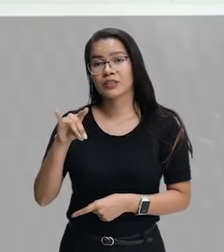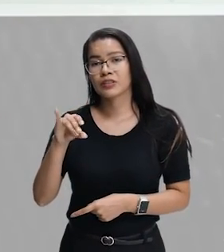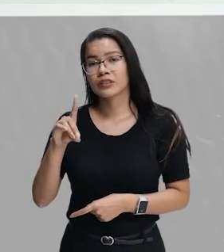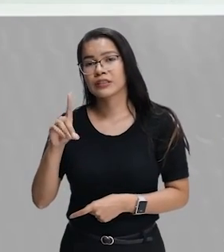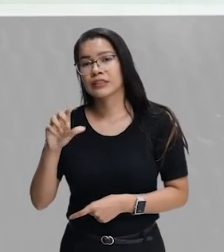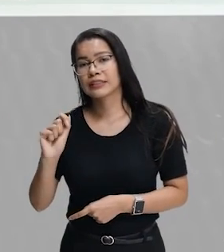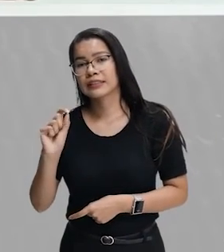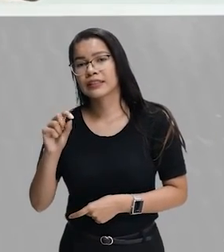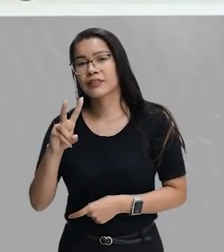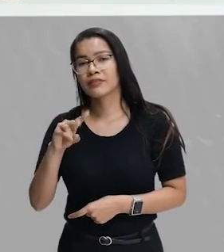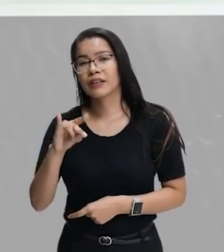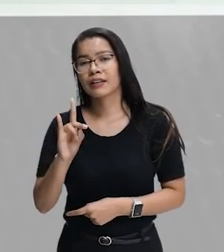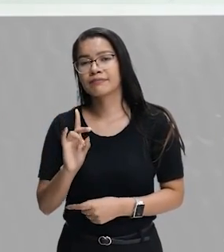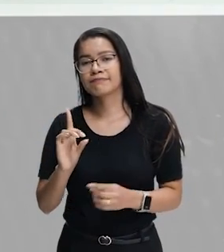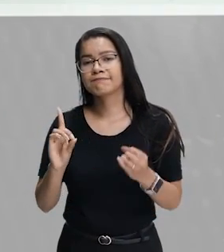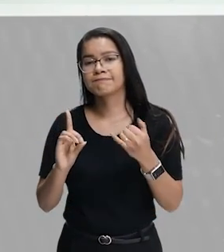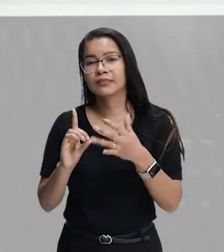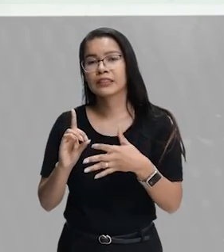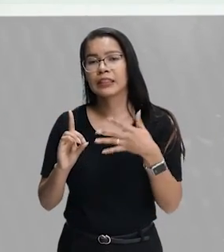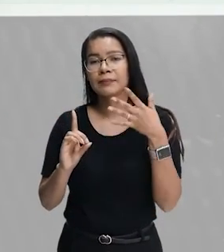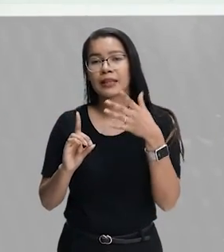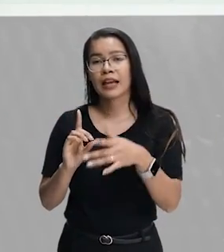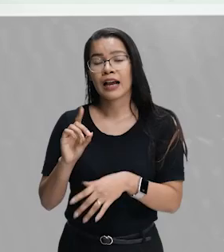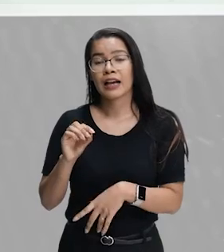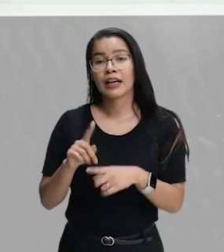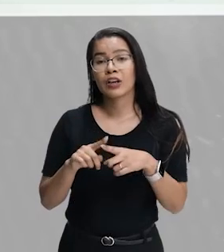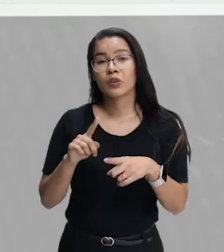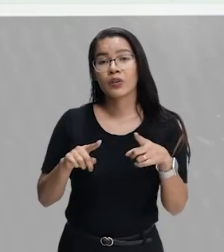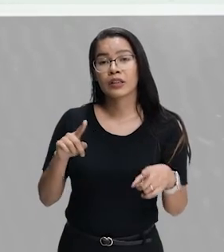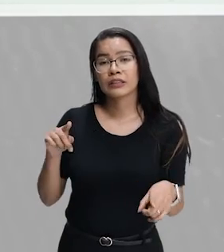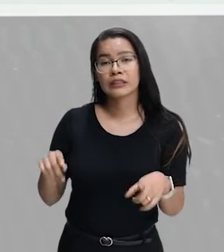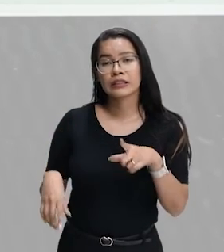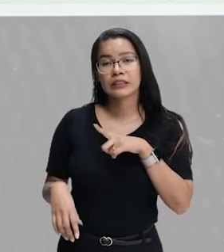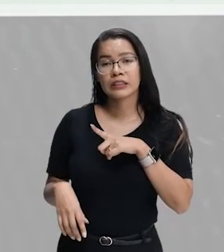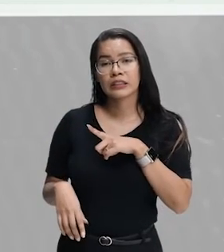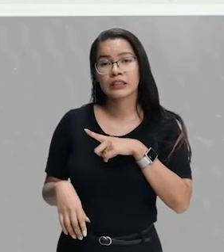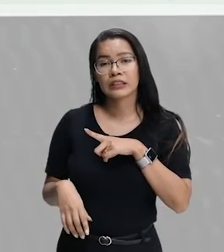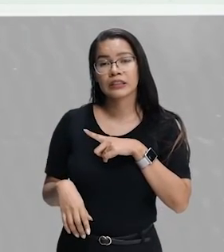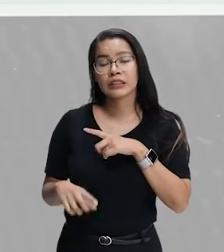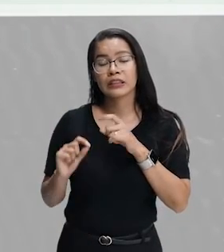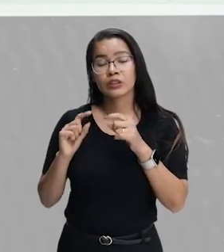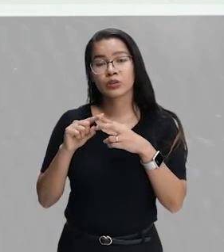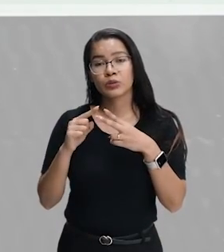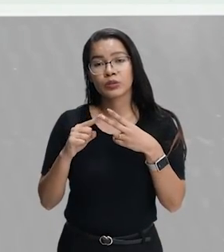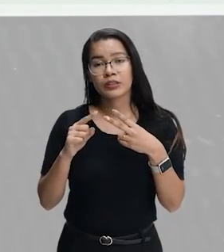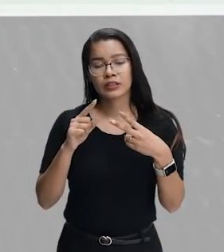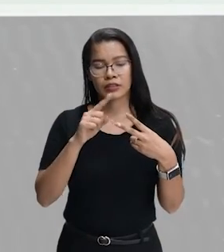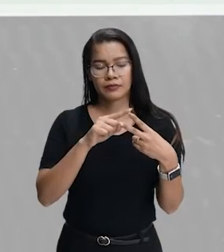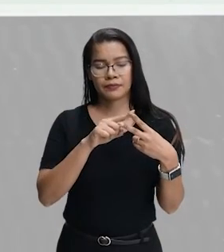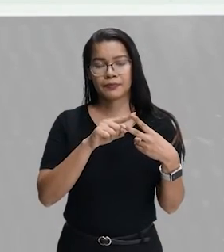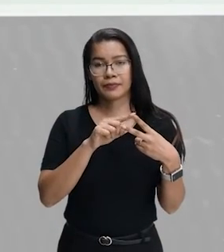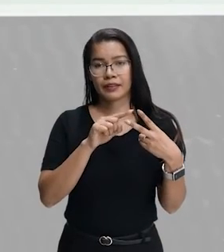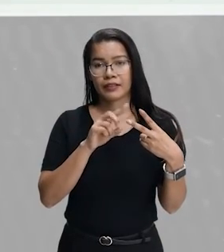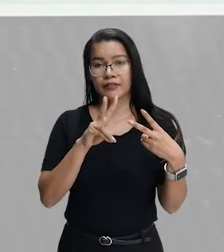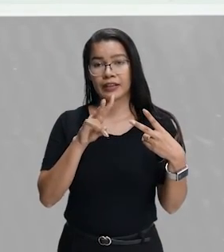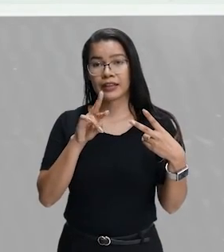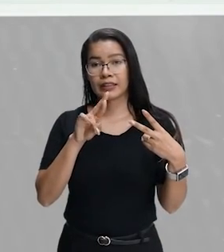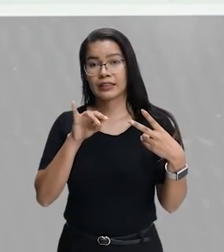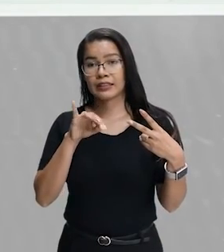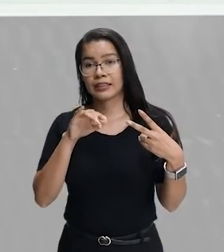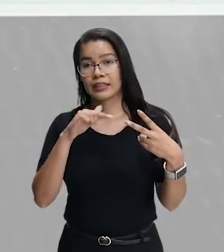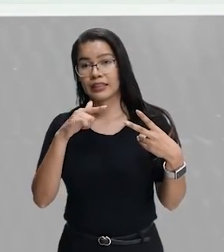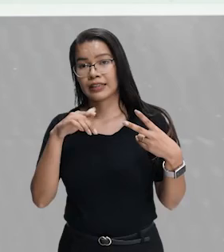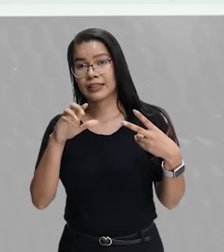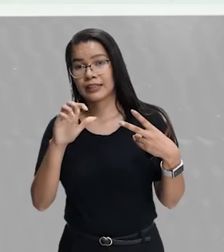vai determinar regularidade. Existe esse tipo de medida, que é a variância, e outra